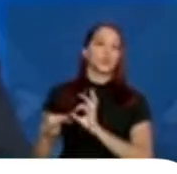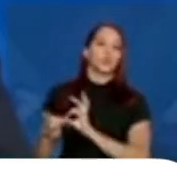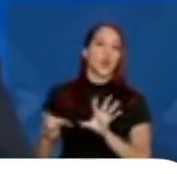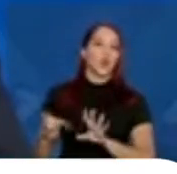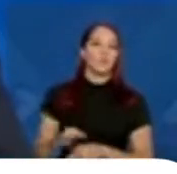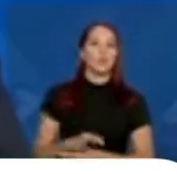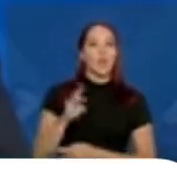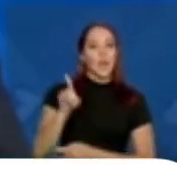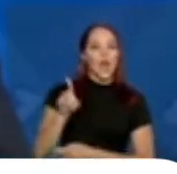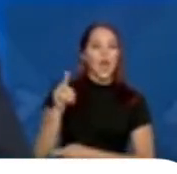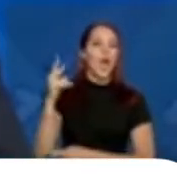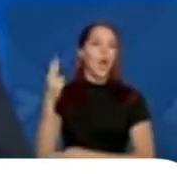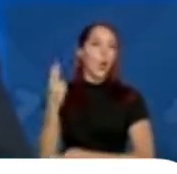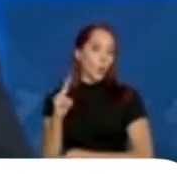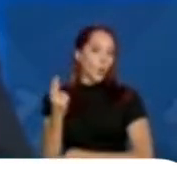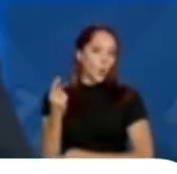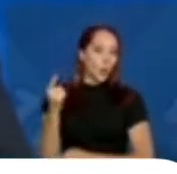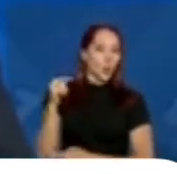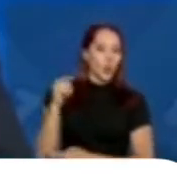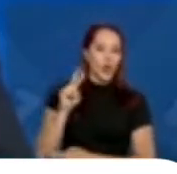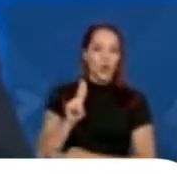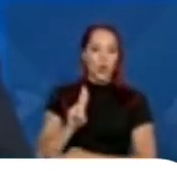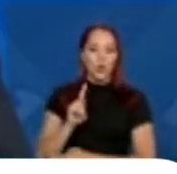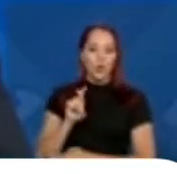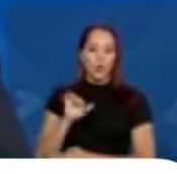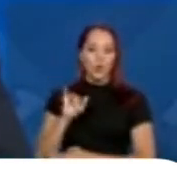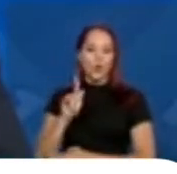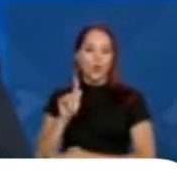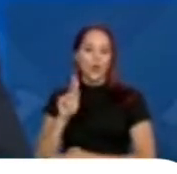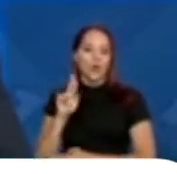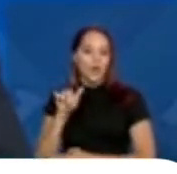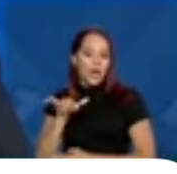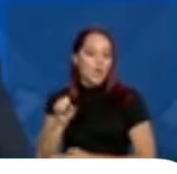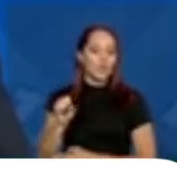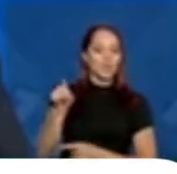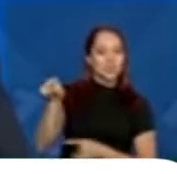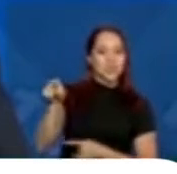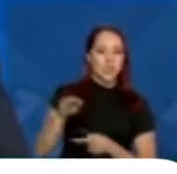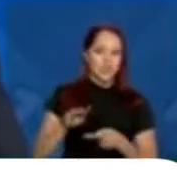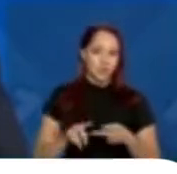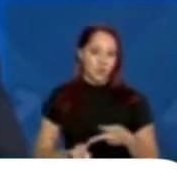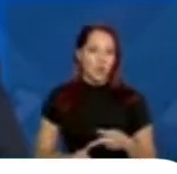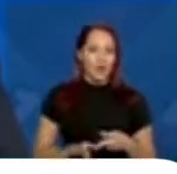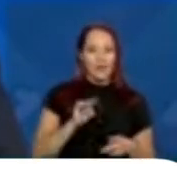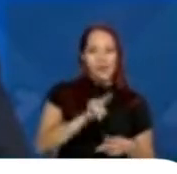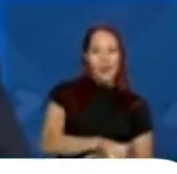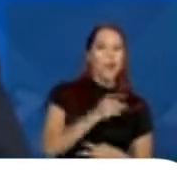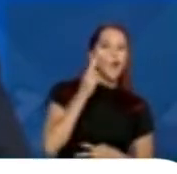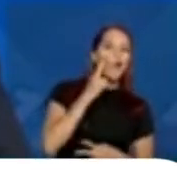Lá em Uruguaiana é assim. Lá em Boa Vista é assado. É diferente.